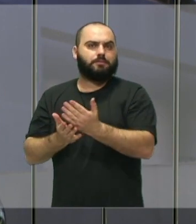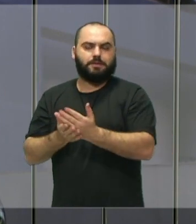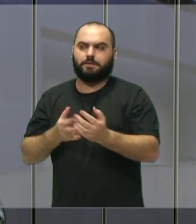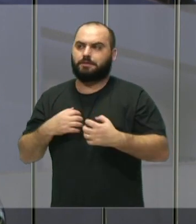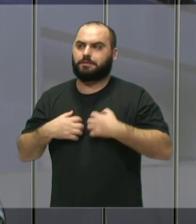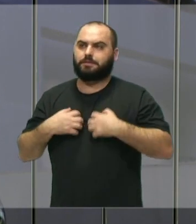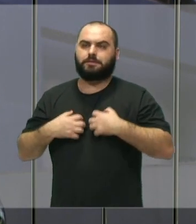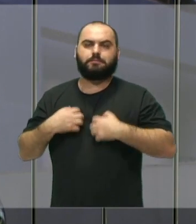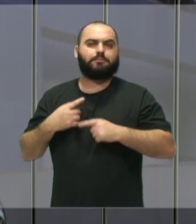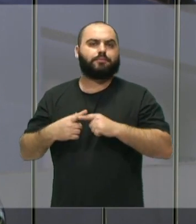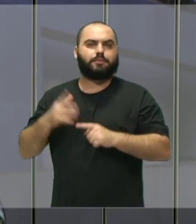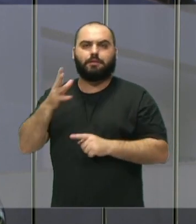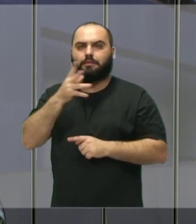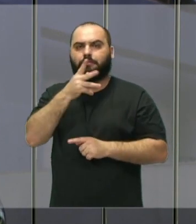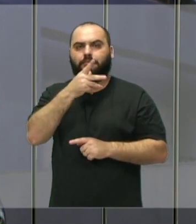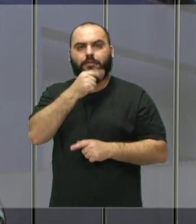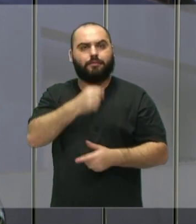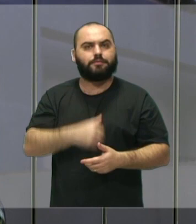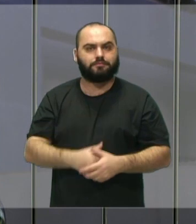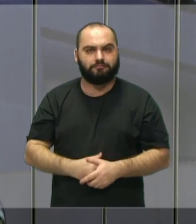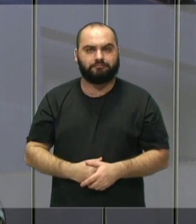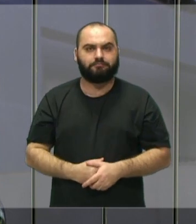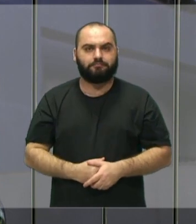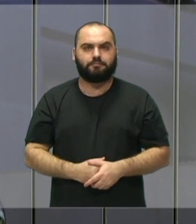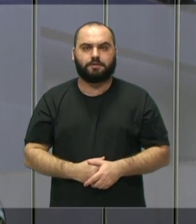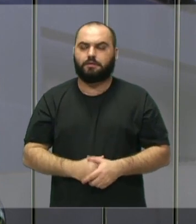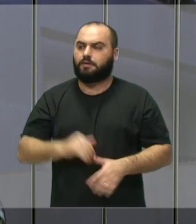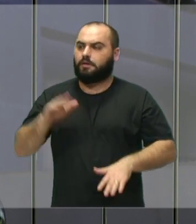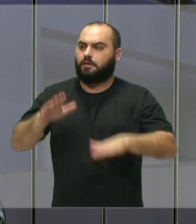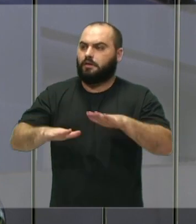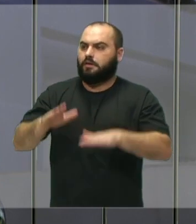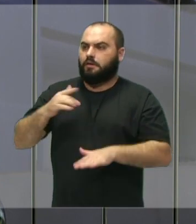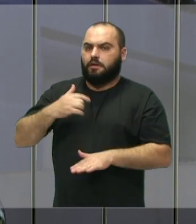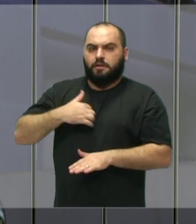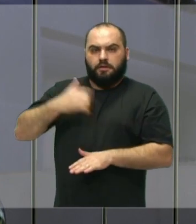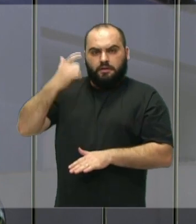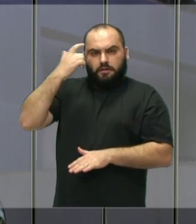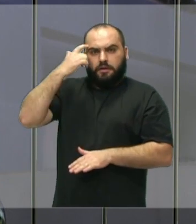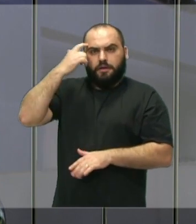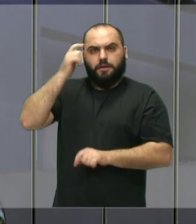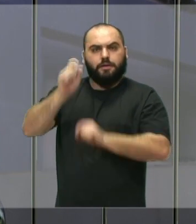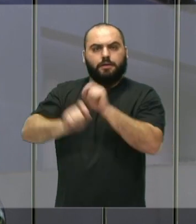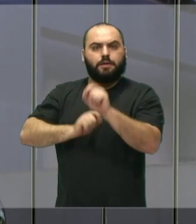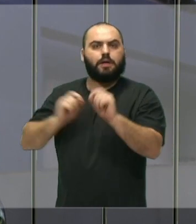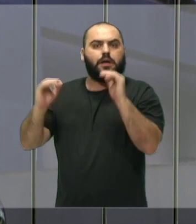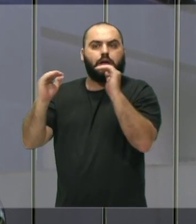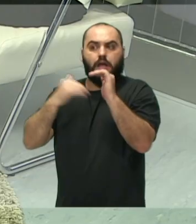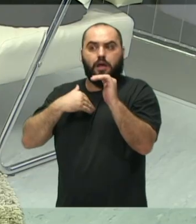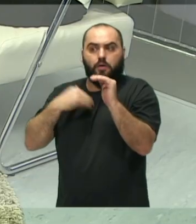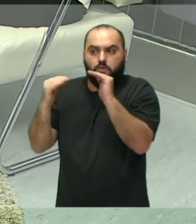angustiada, até eu chego a pensar que eu combino mais com o